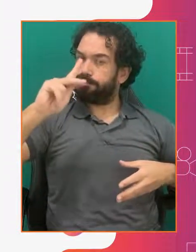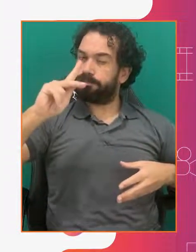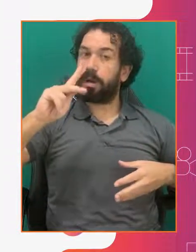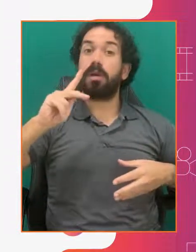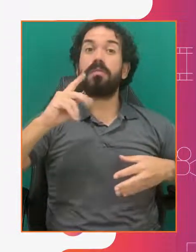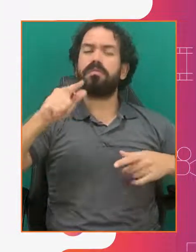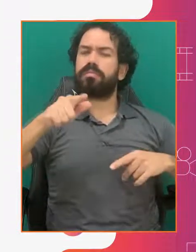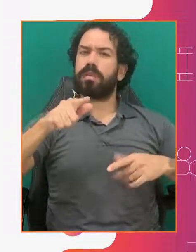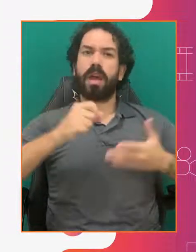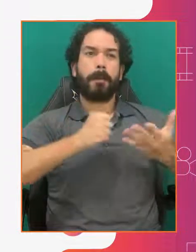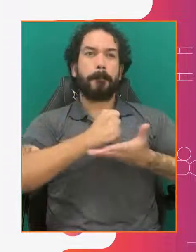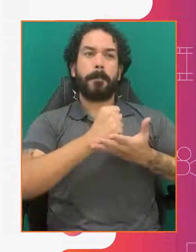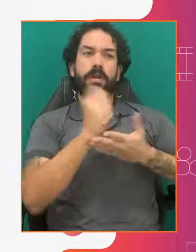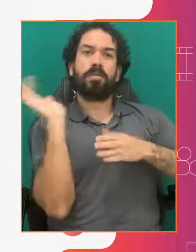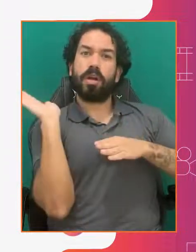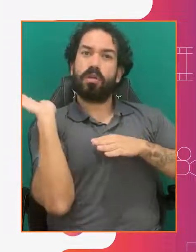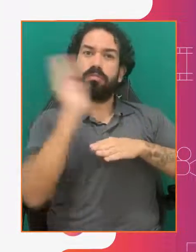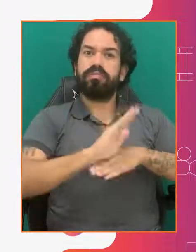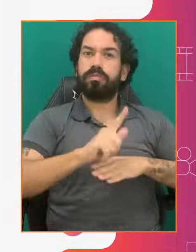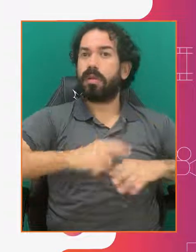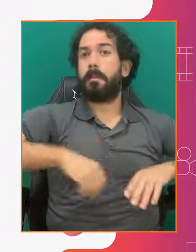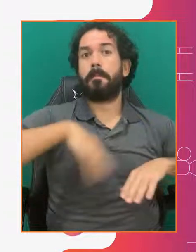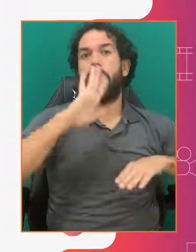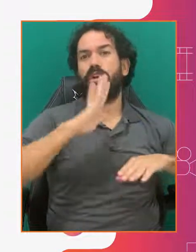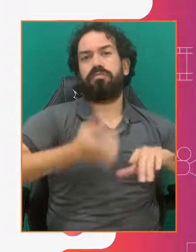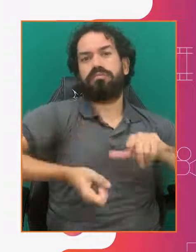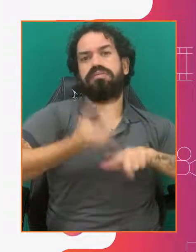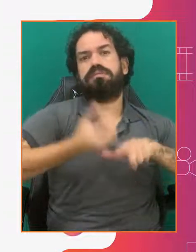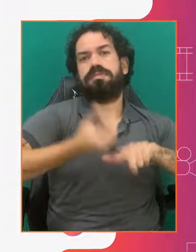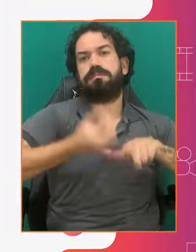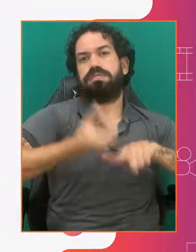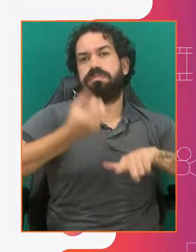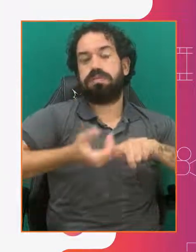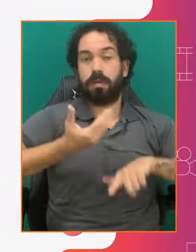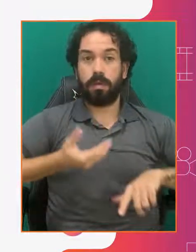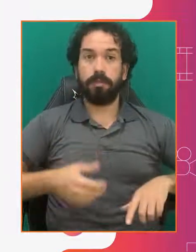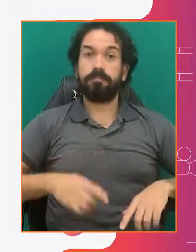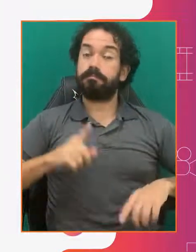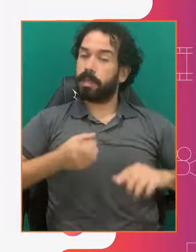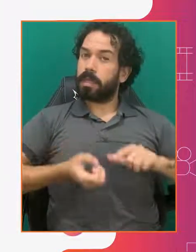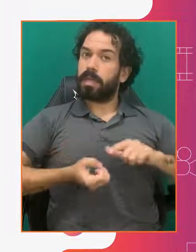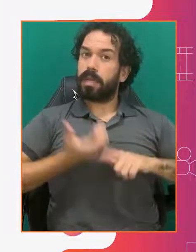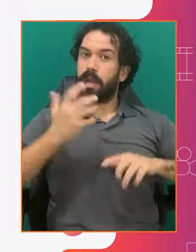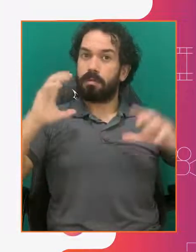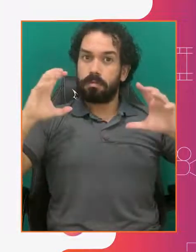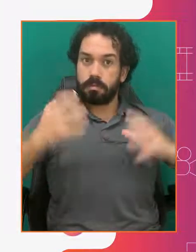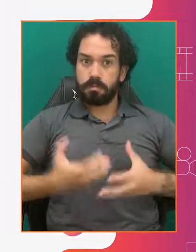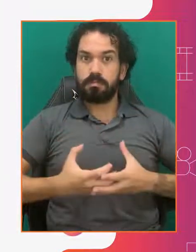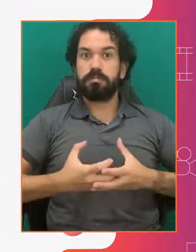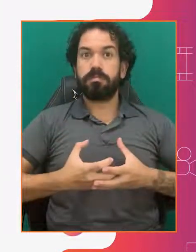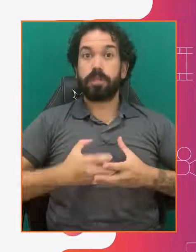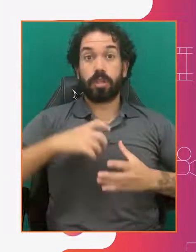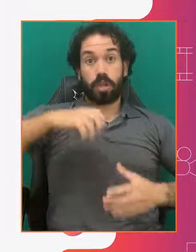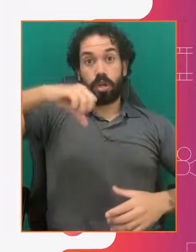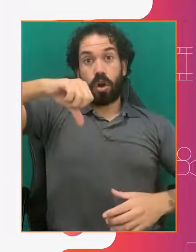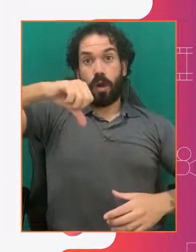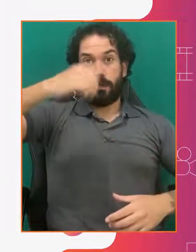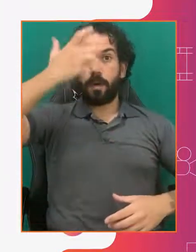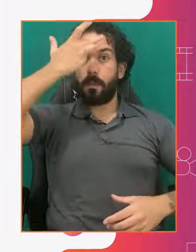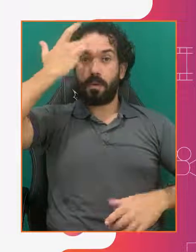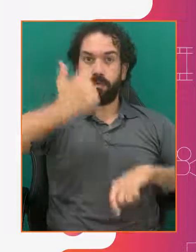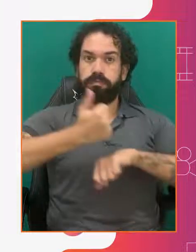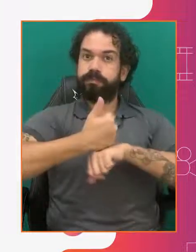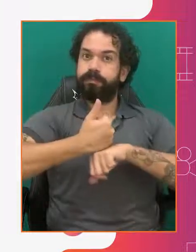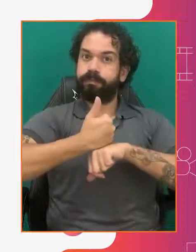que encabeçaria as suas maiores produções. Eles criaram então um time com 9